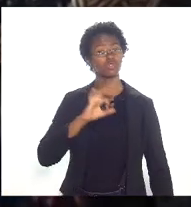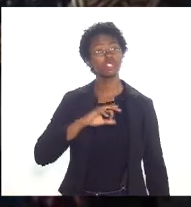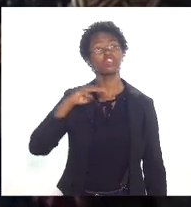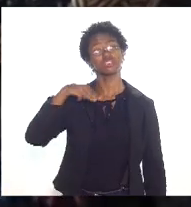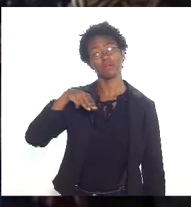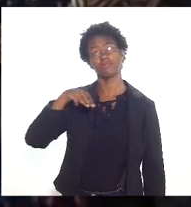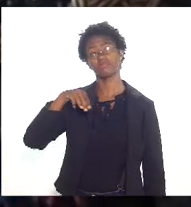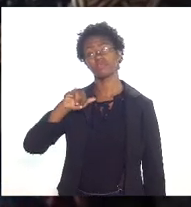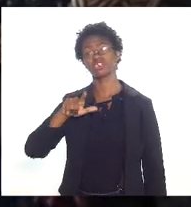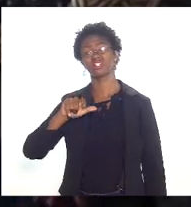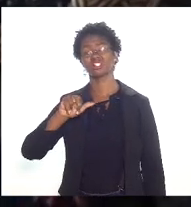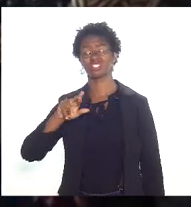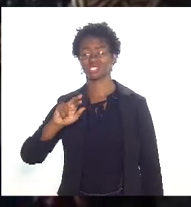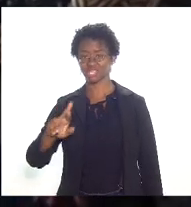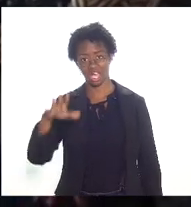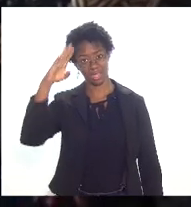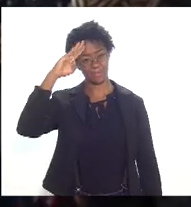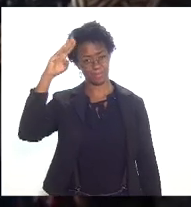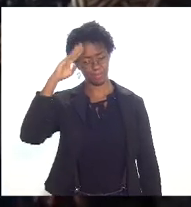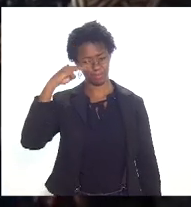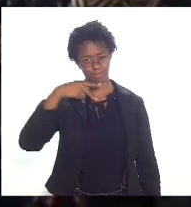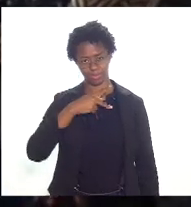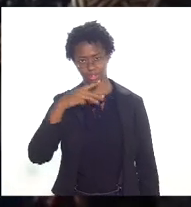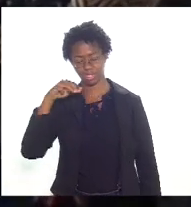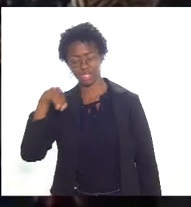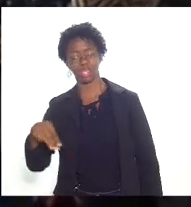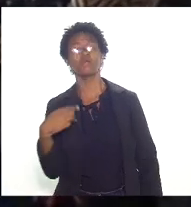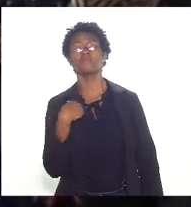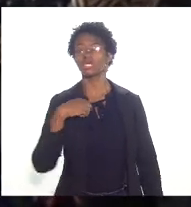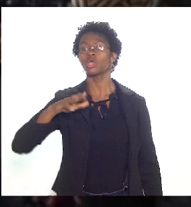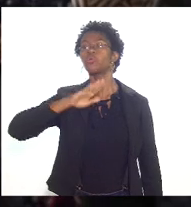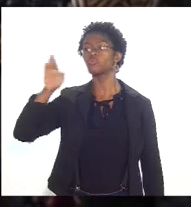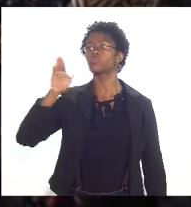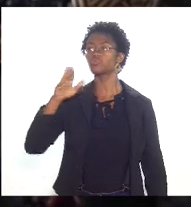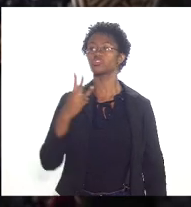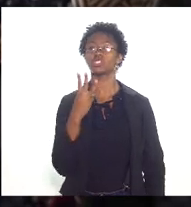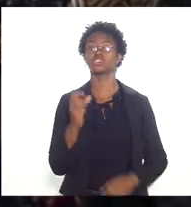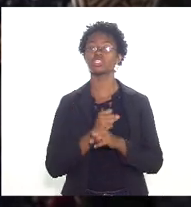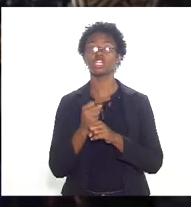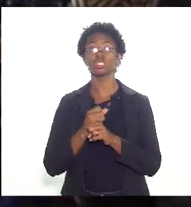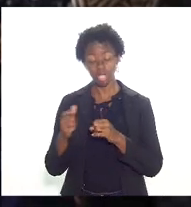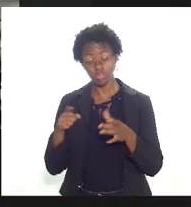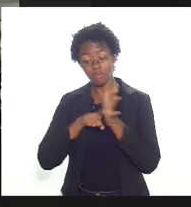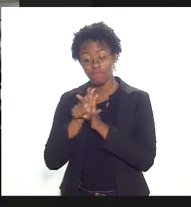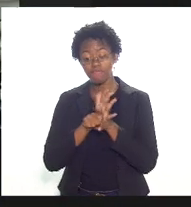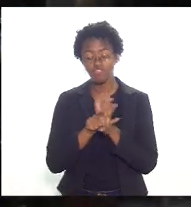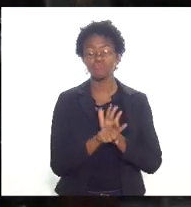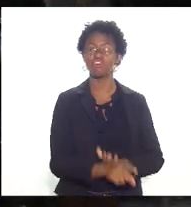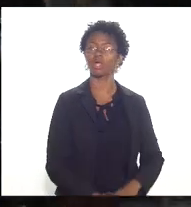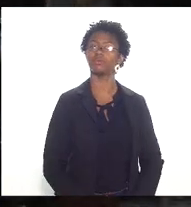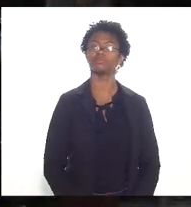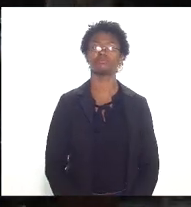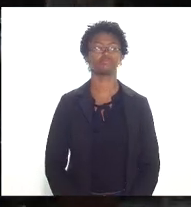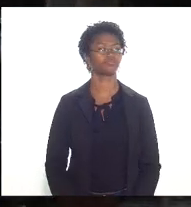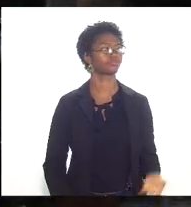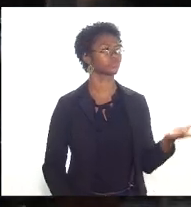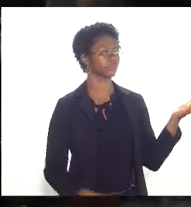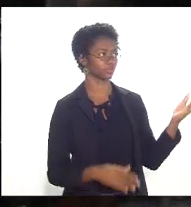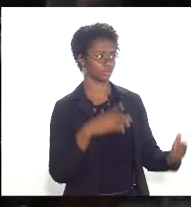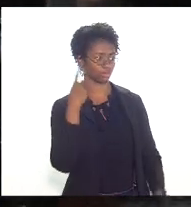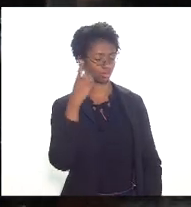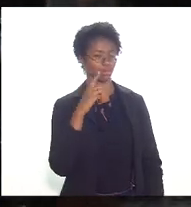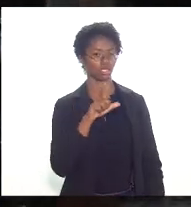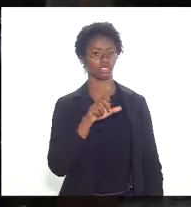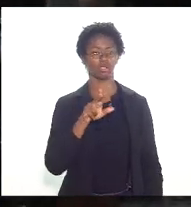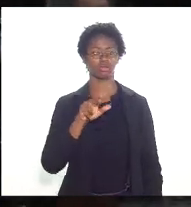avançar aqui em todos os seus feitos pela polícia militar nos últimos três anos Obrigado Presidente Deputado a Lucinha sua